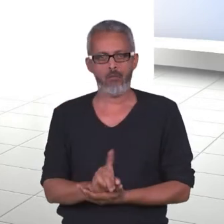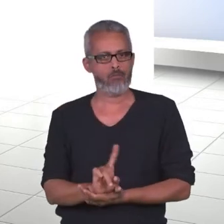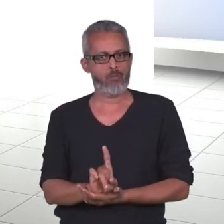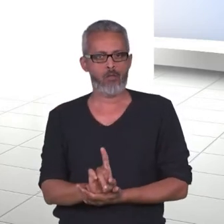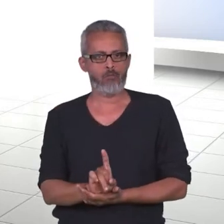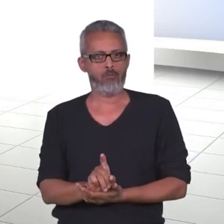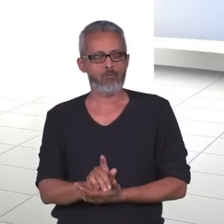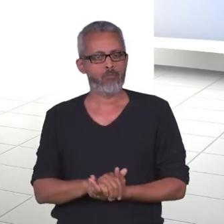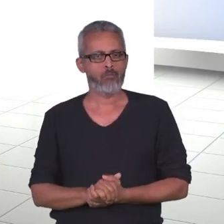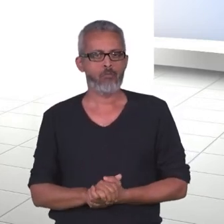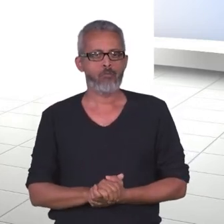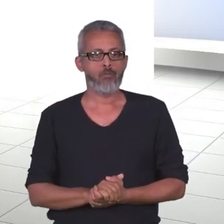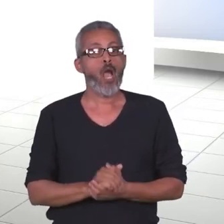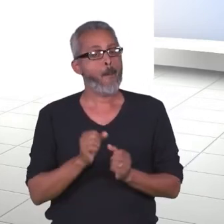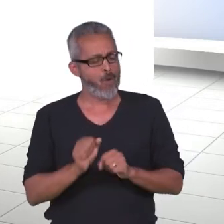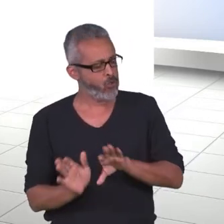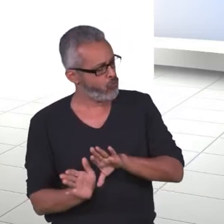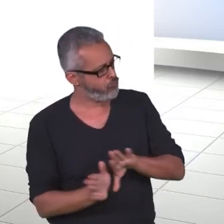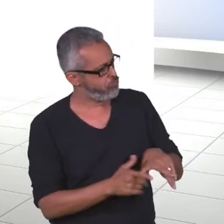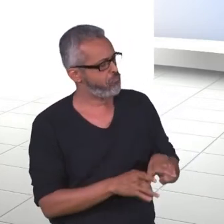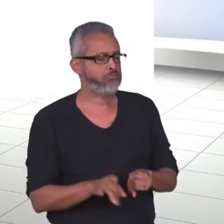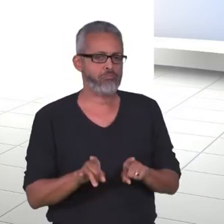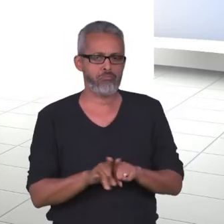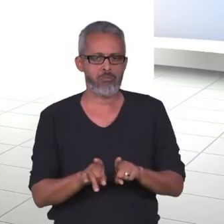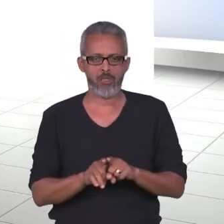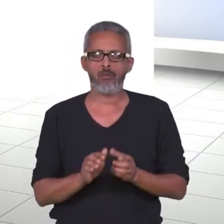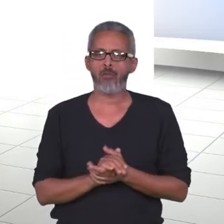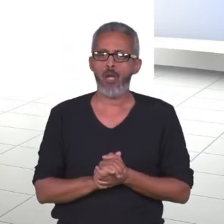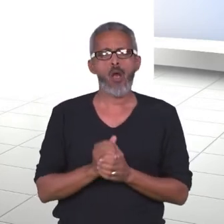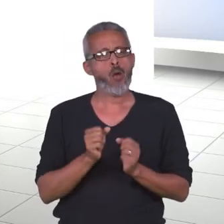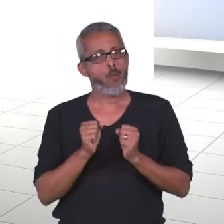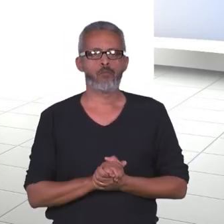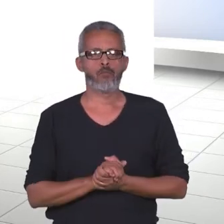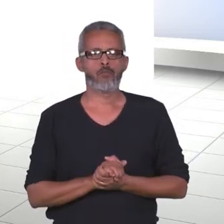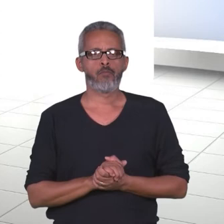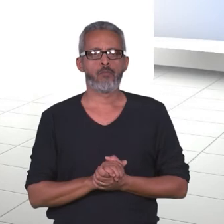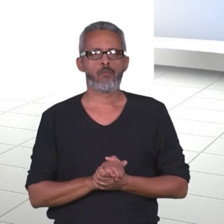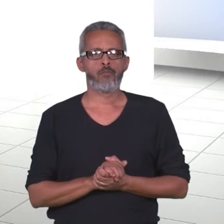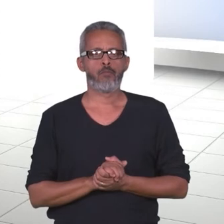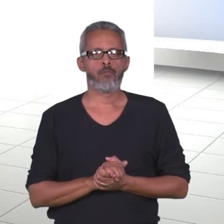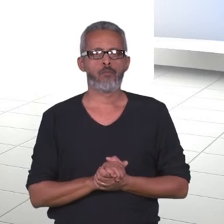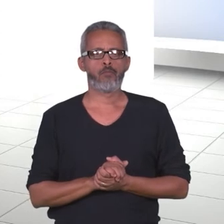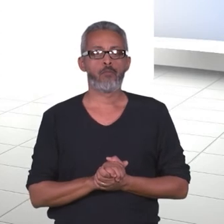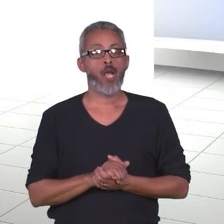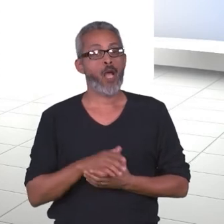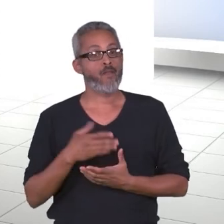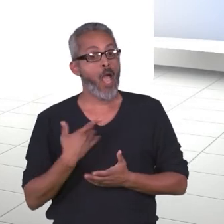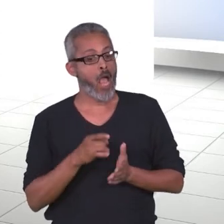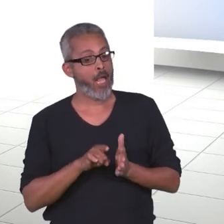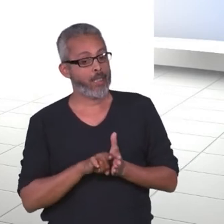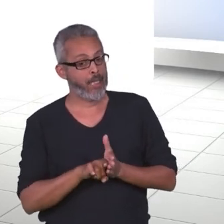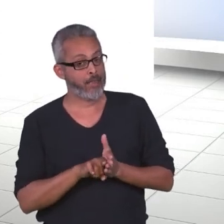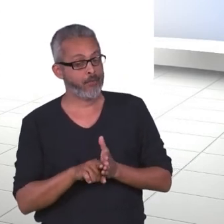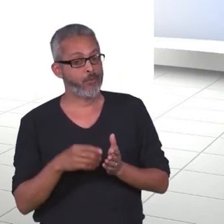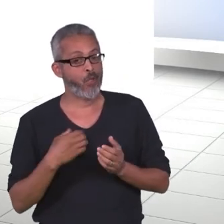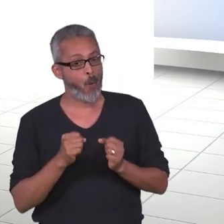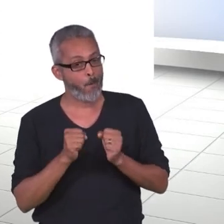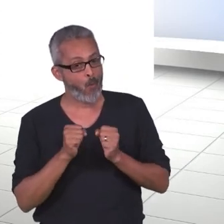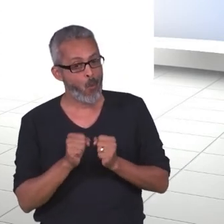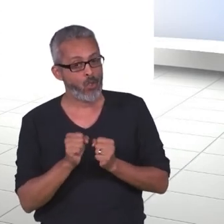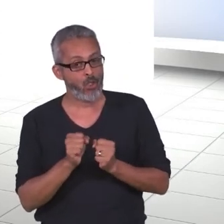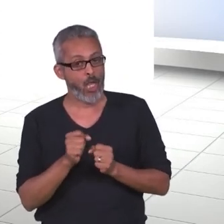dizendo: arranjei aquele instrumento, mostra a faca, e fiquei passadista. Anota